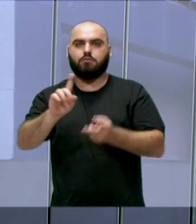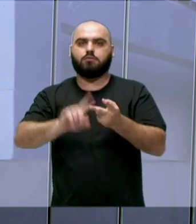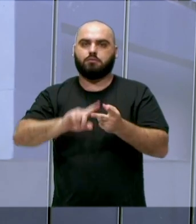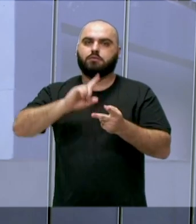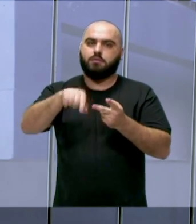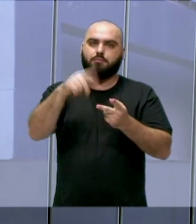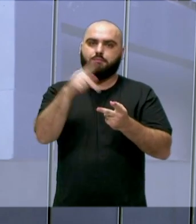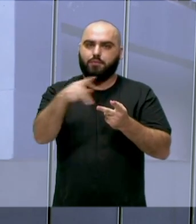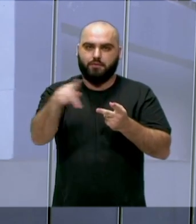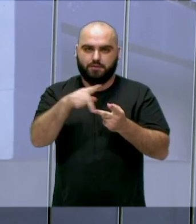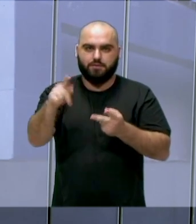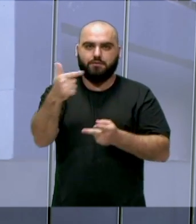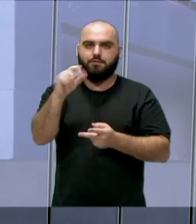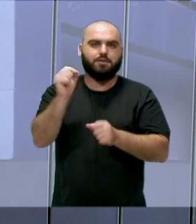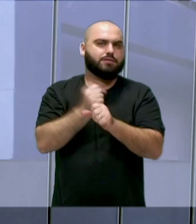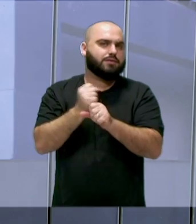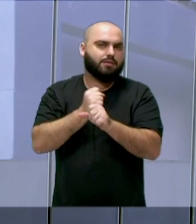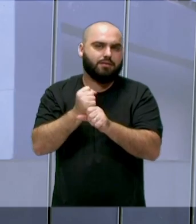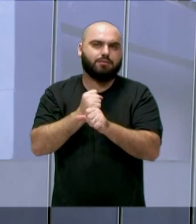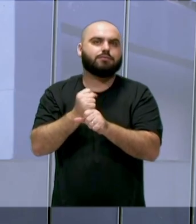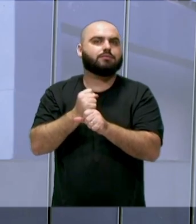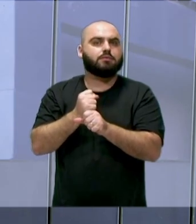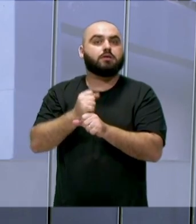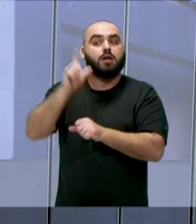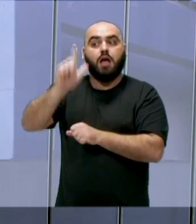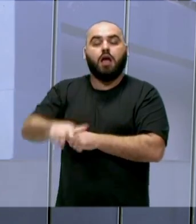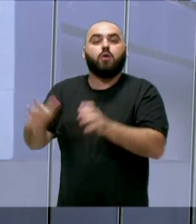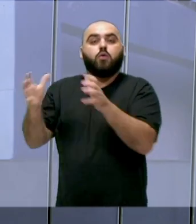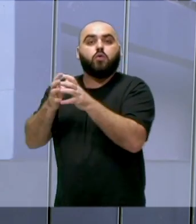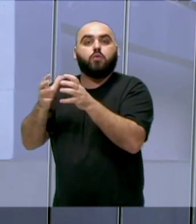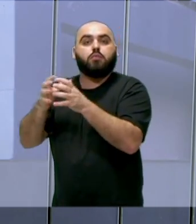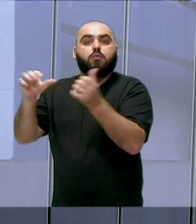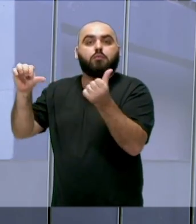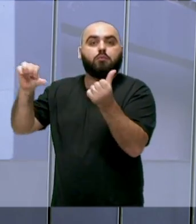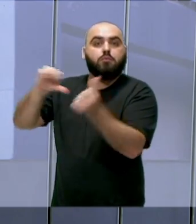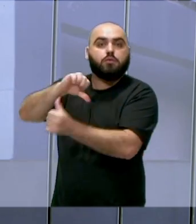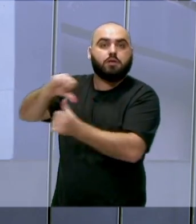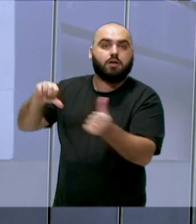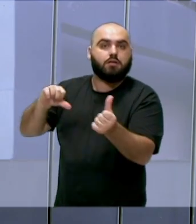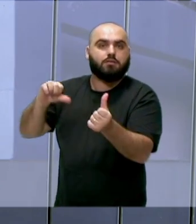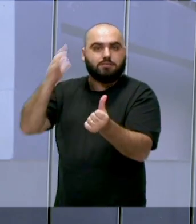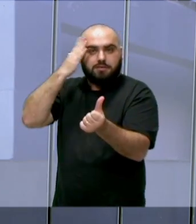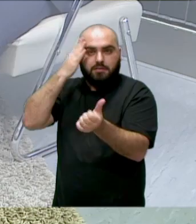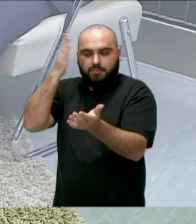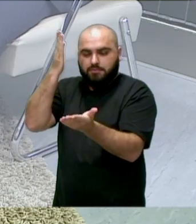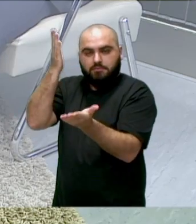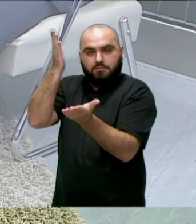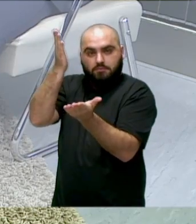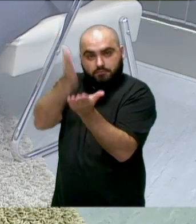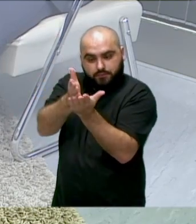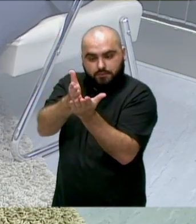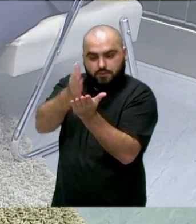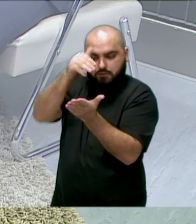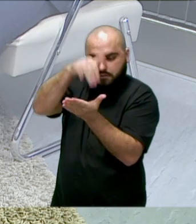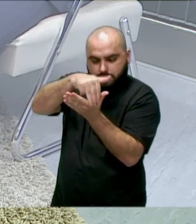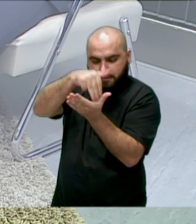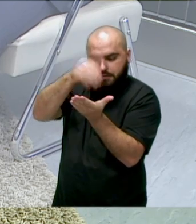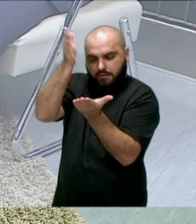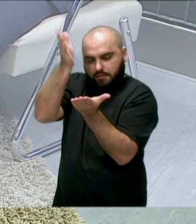na universidade também por 20 anos, e foi um clube que trocava muros com a instituição. E a